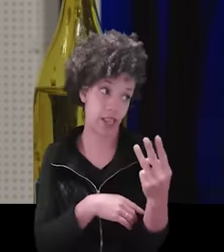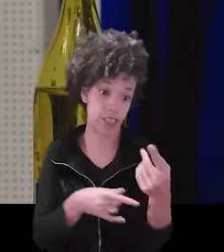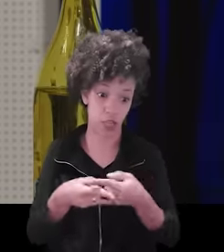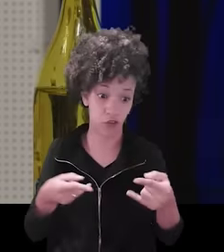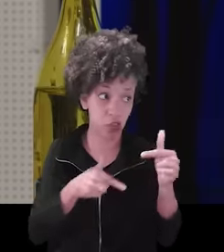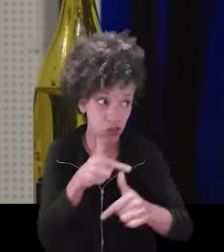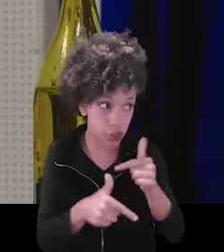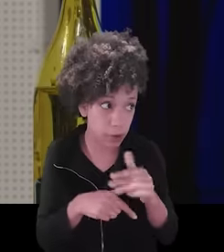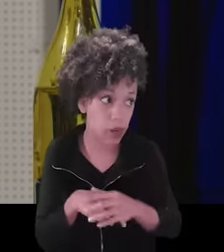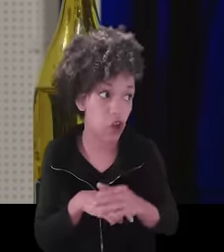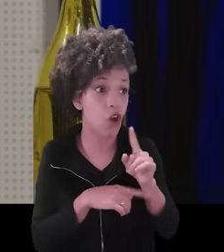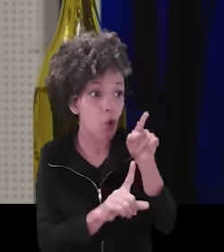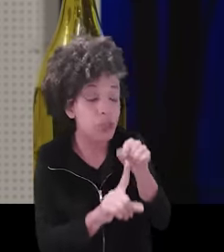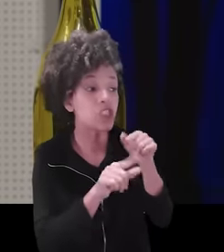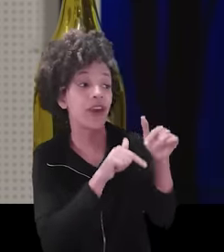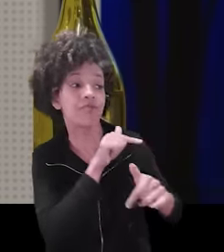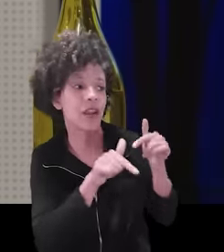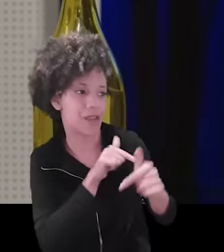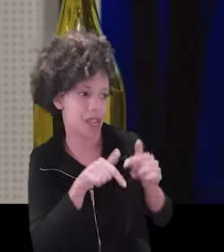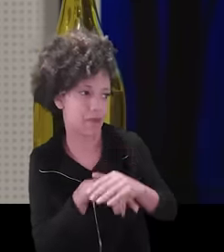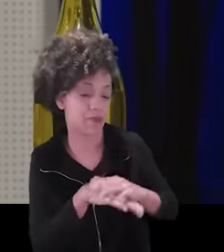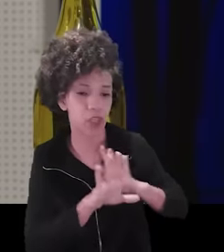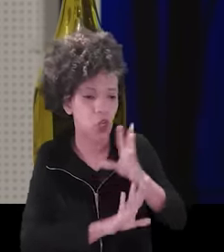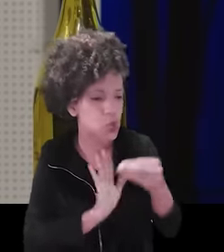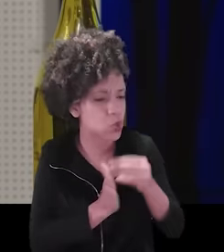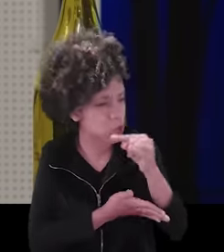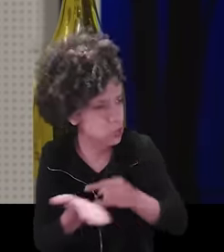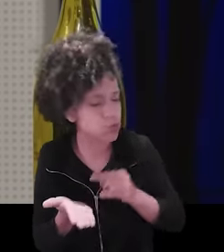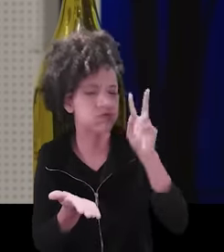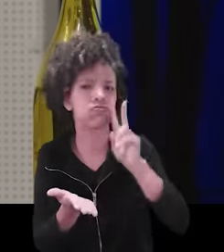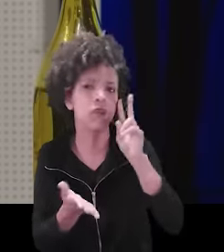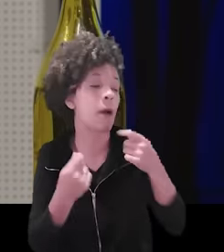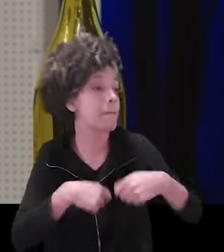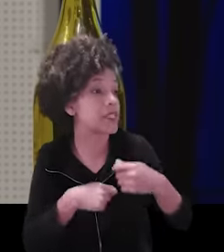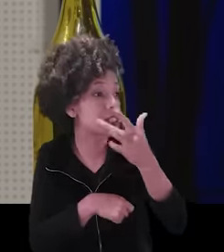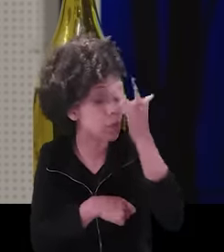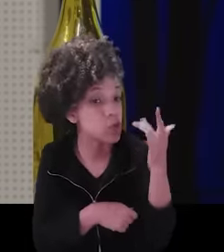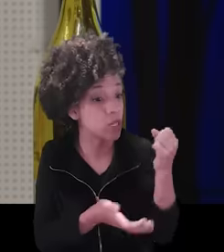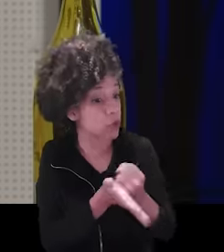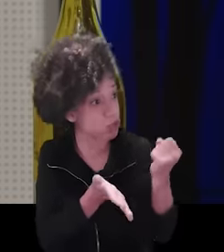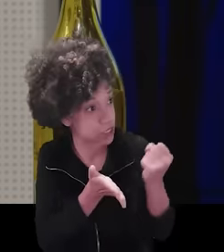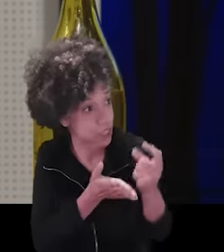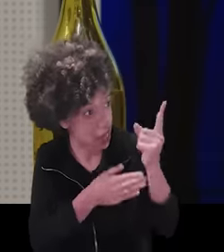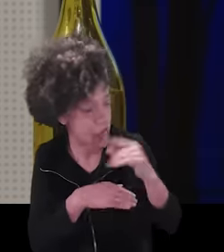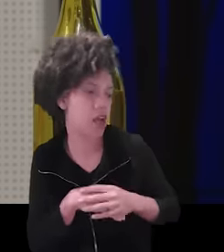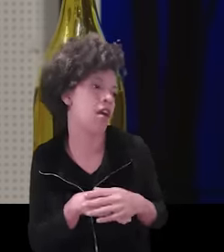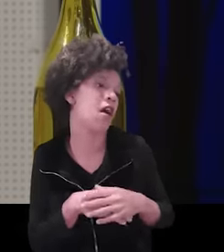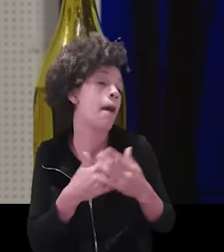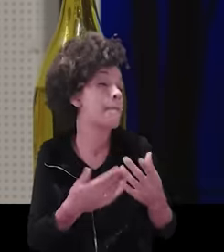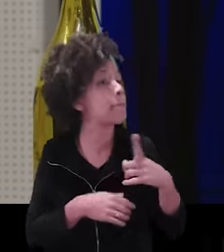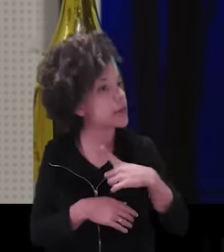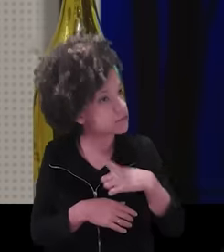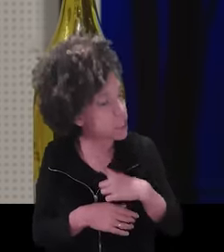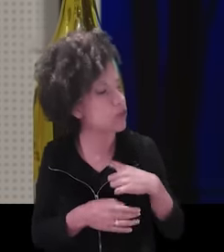uma o trabalho você vai lá trabalhar então assim ele vai pegar todo seu histórico você precisa de alguém que vai te contratar lá